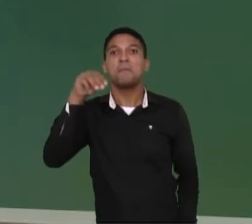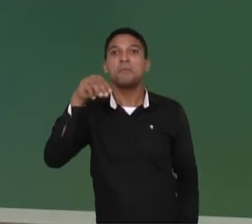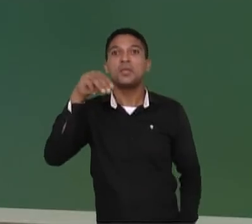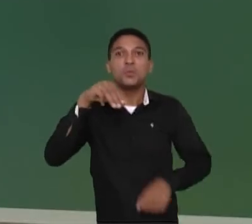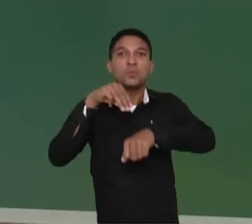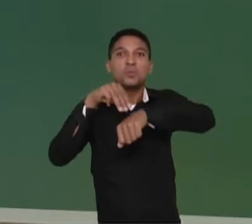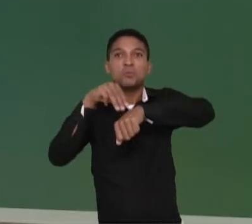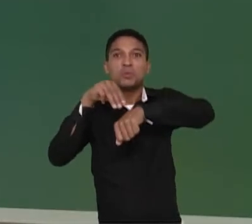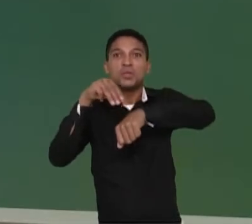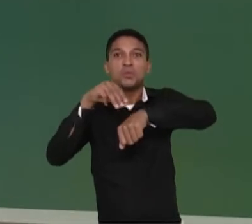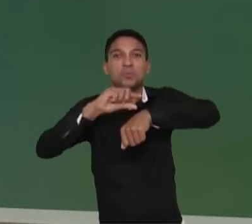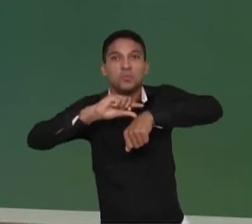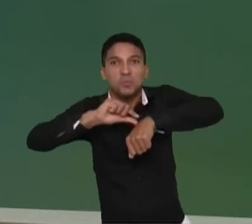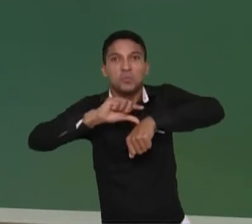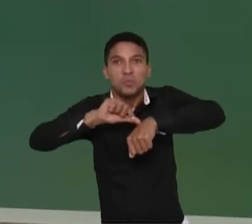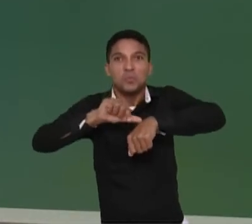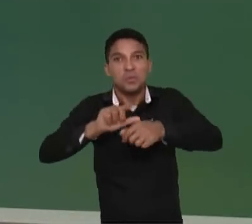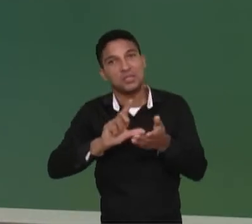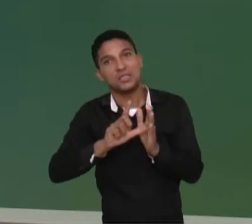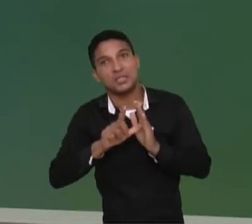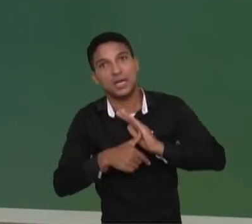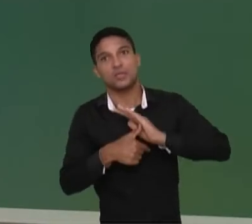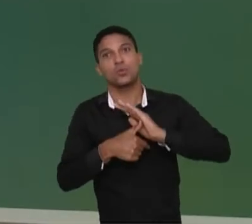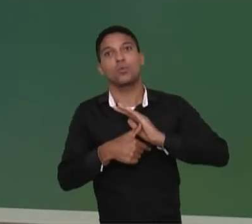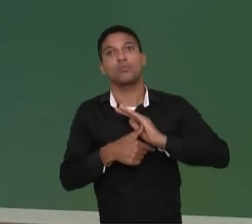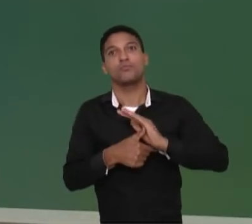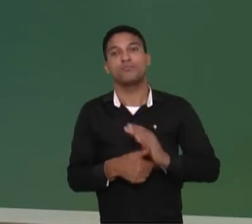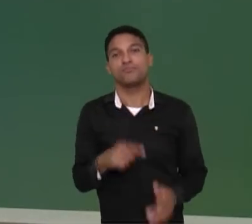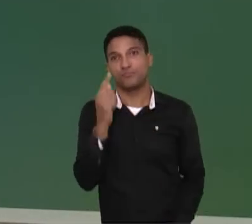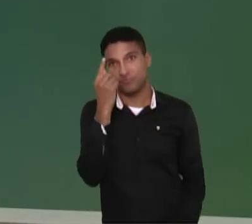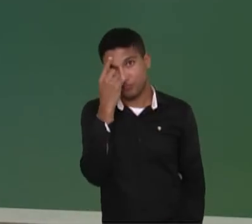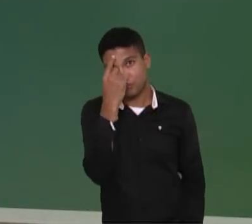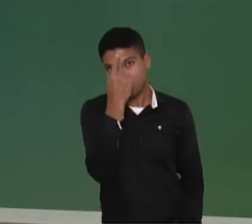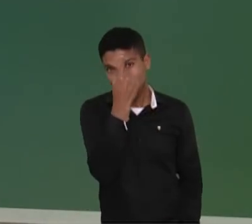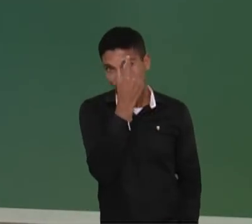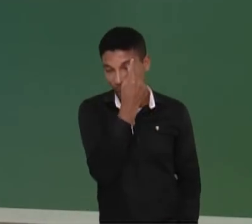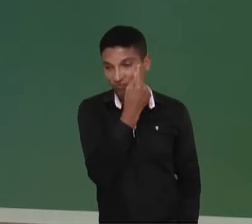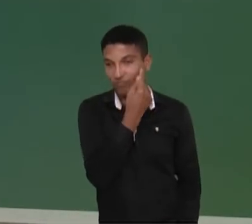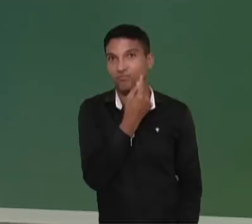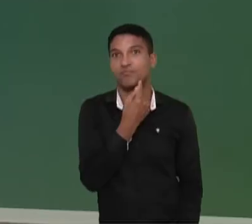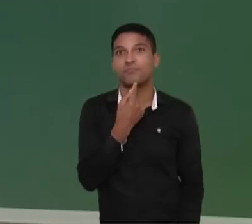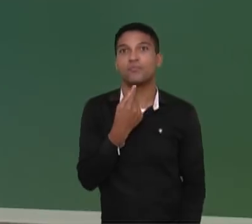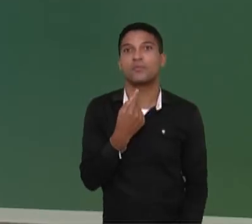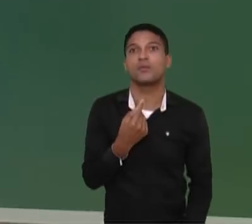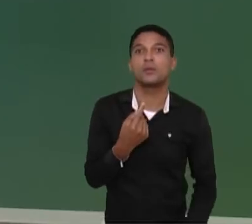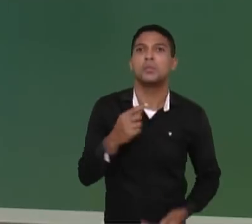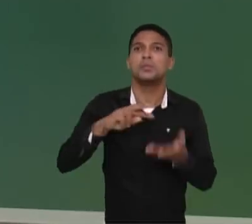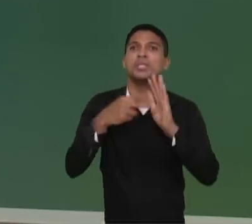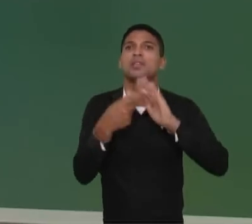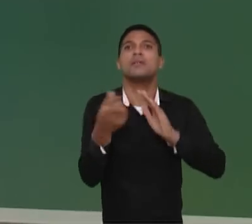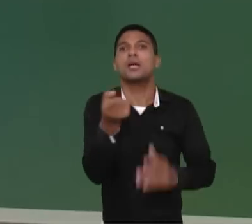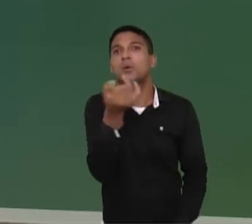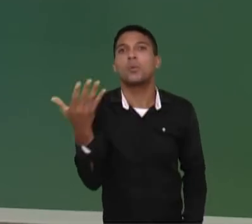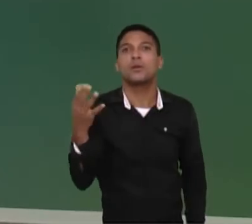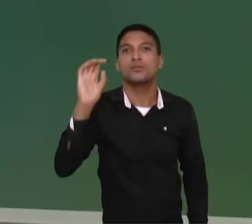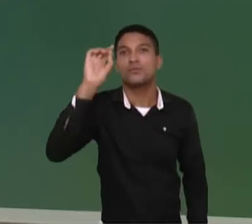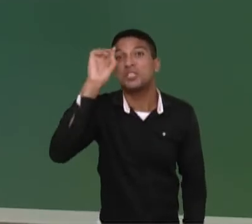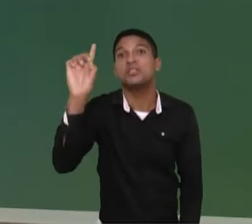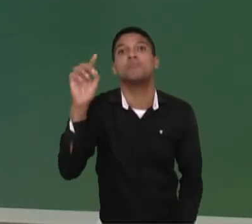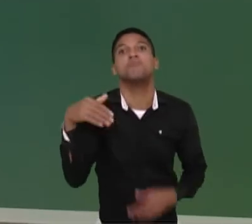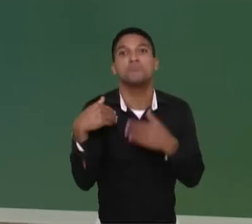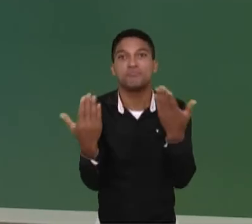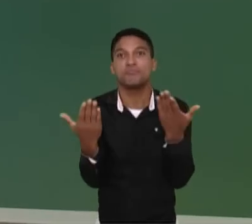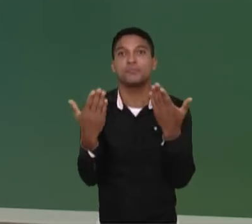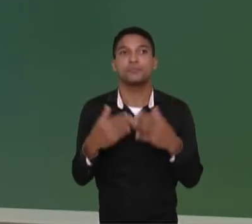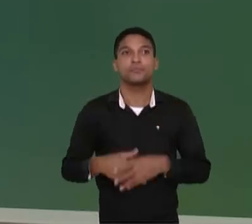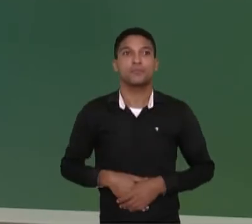A minha razão, minutos atrasados, quantidade de dias. Então, se eu tenho 2 minutos por